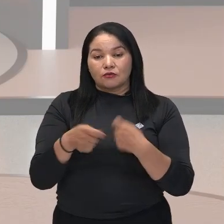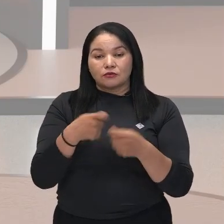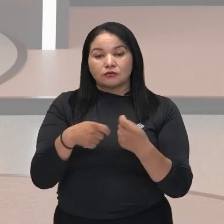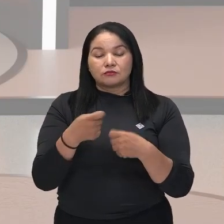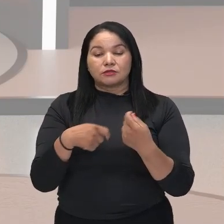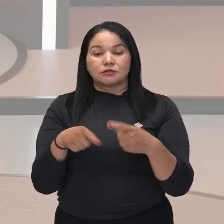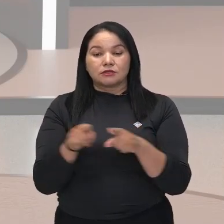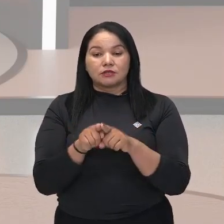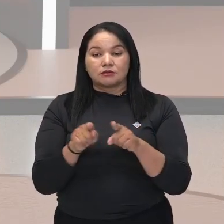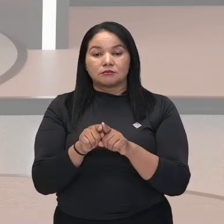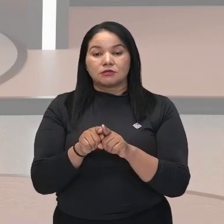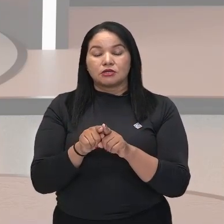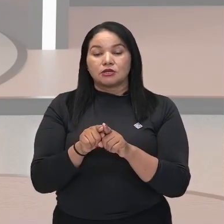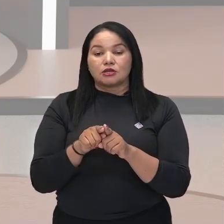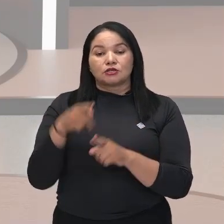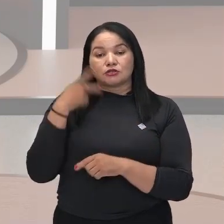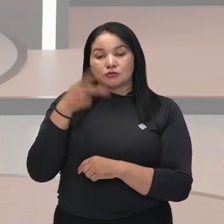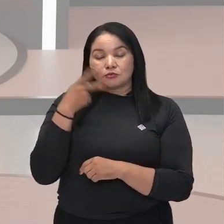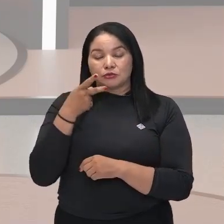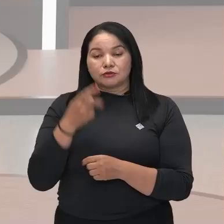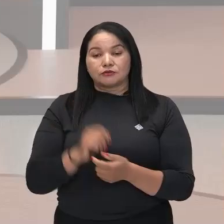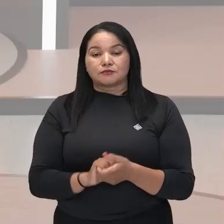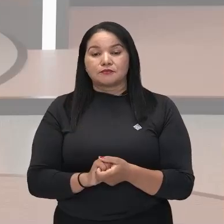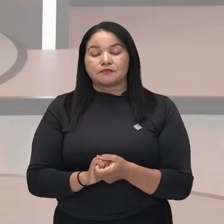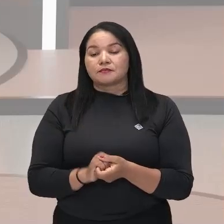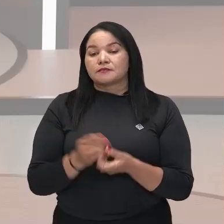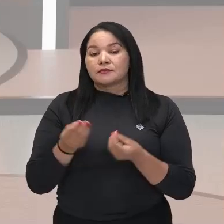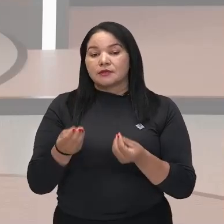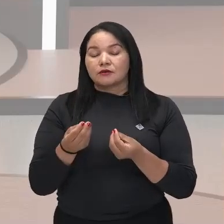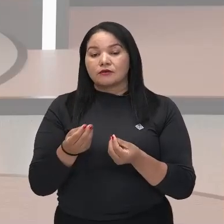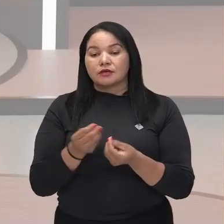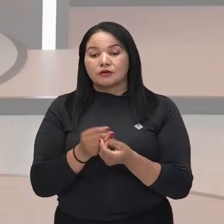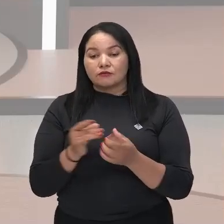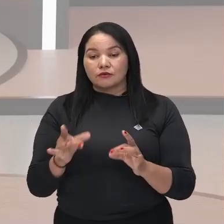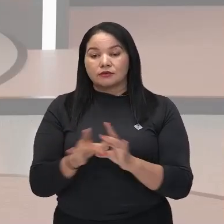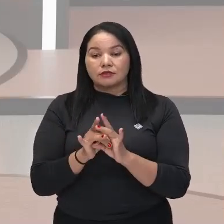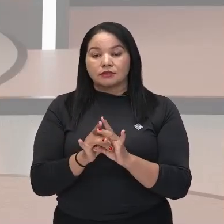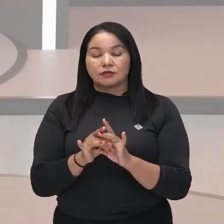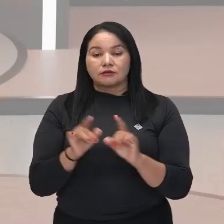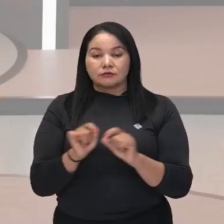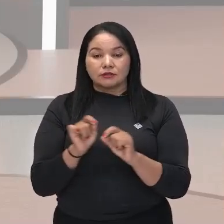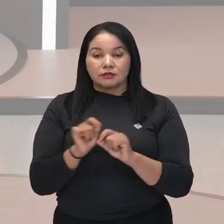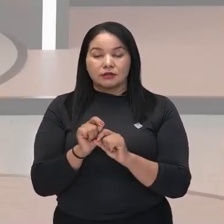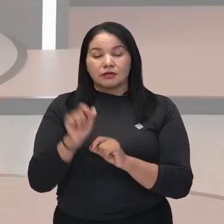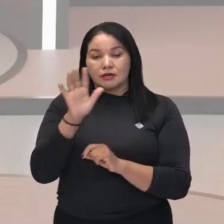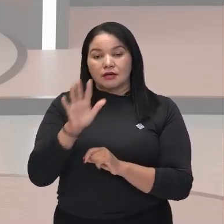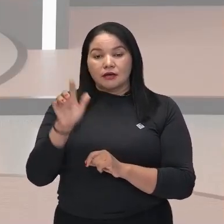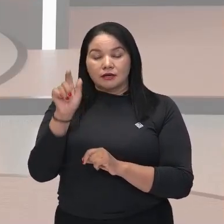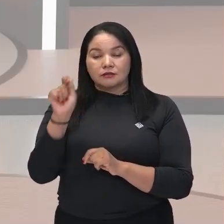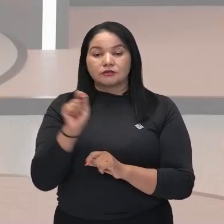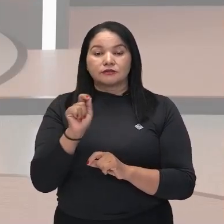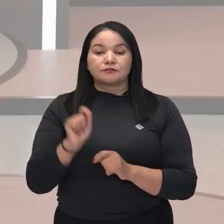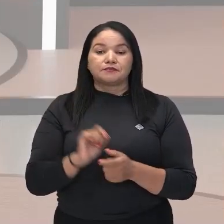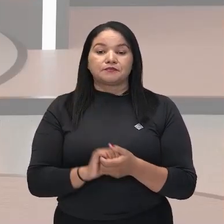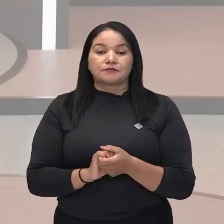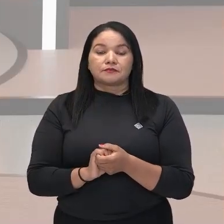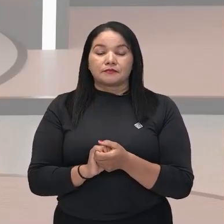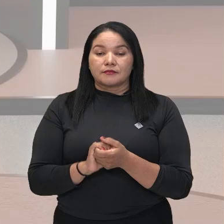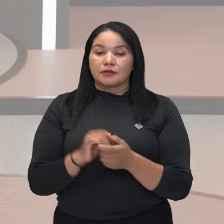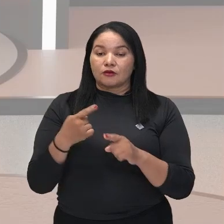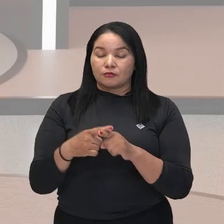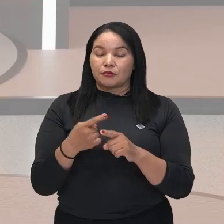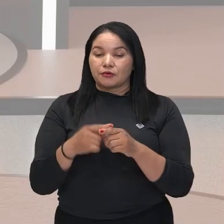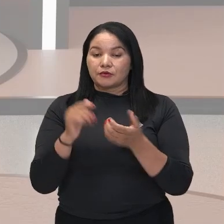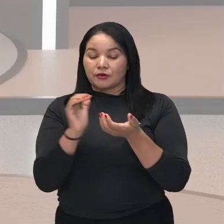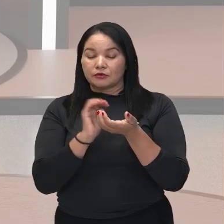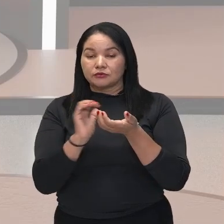e geopolíticos, visto que vai conectar a parte ali da Ásia, porque o Oriente Médio está no